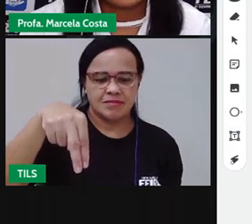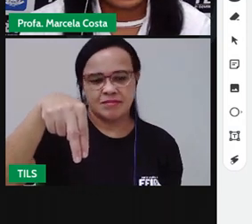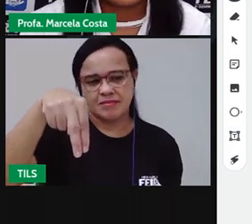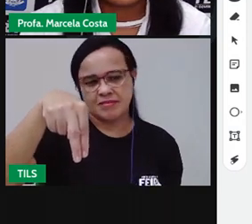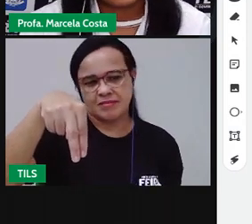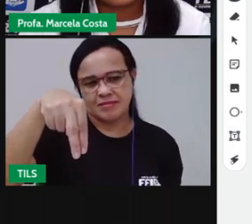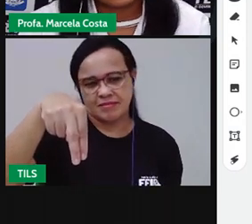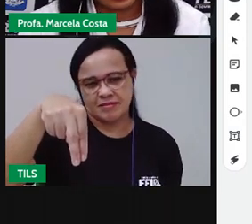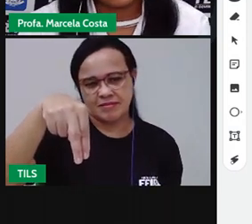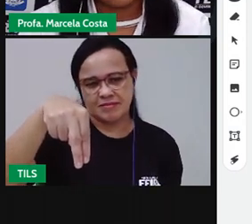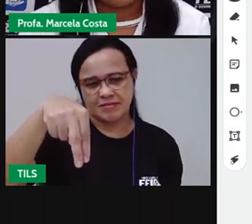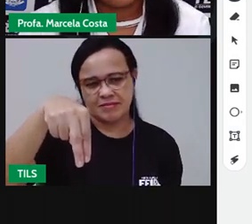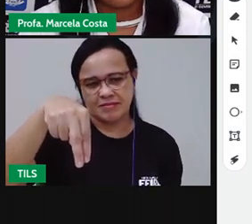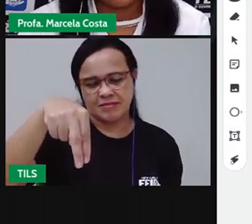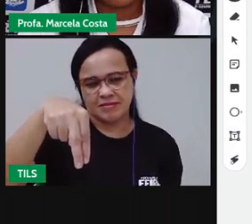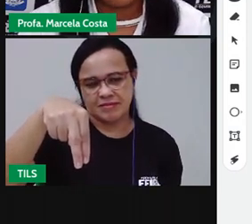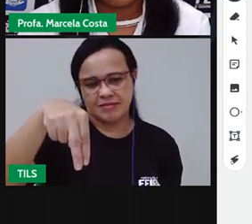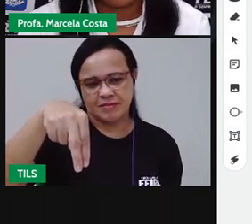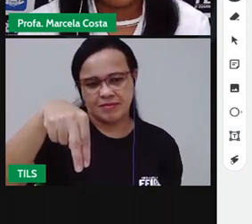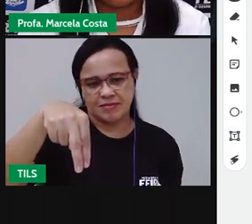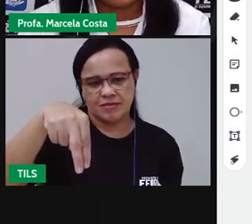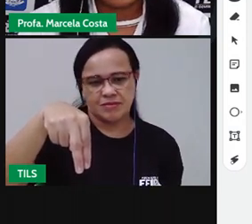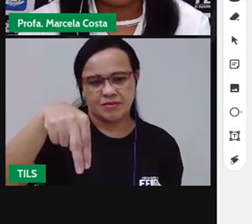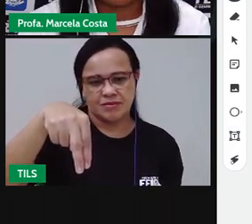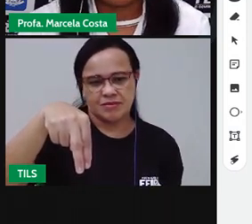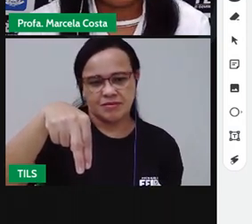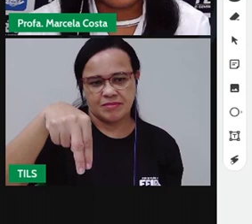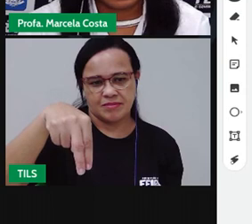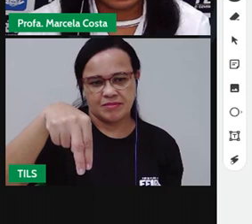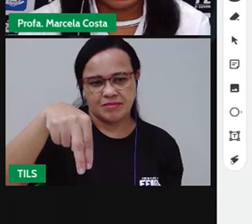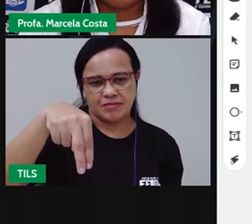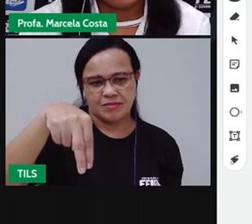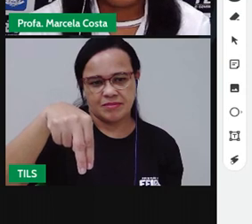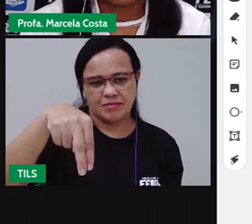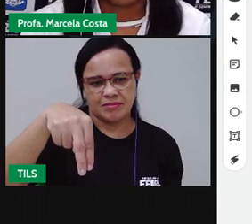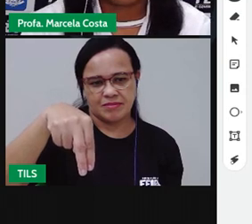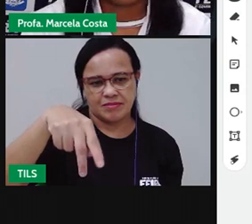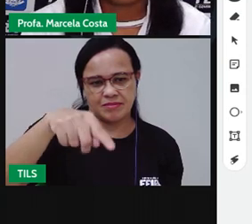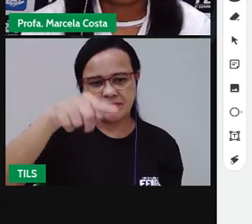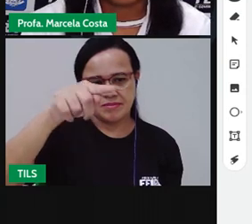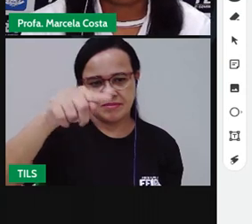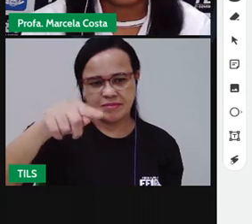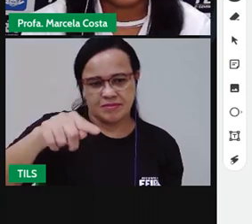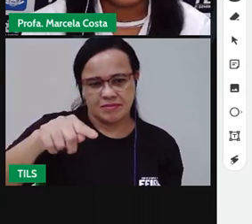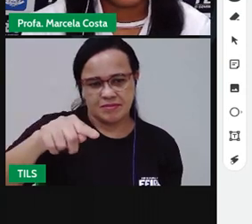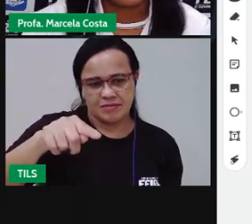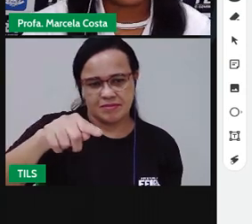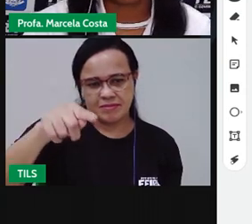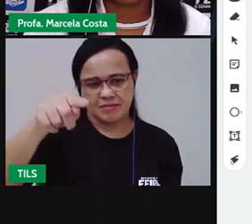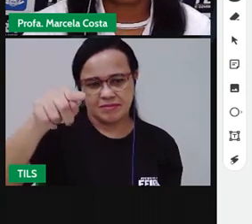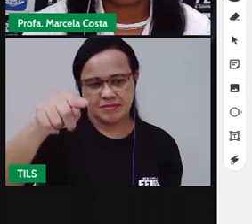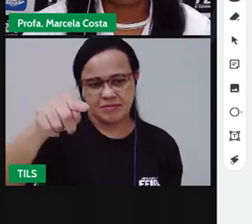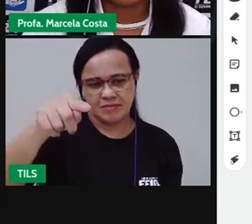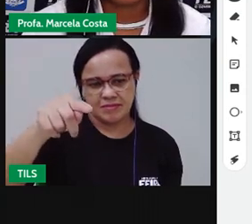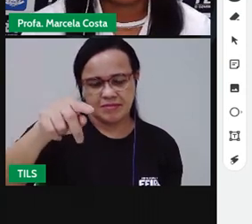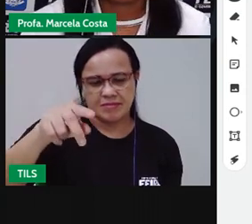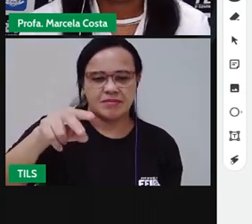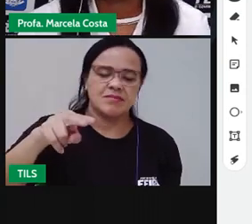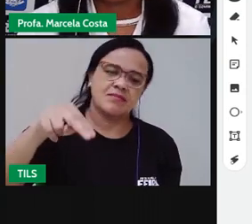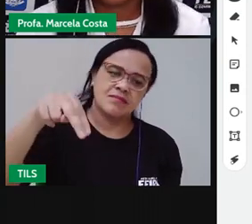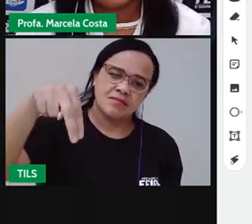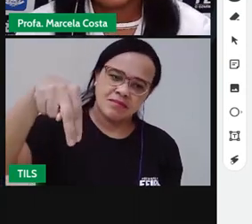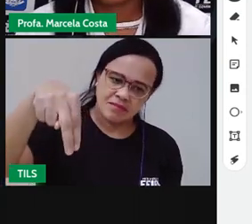Três traçado reto para baixo, subiu novamente.